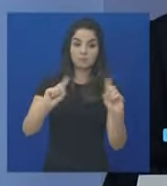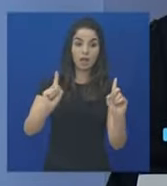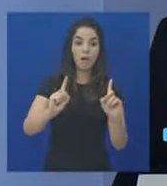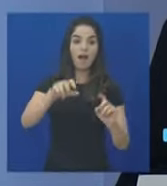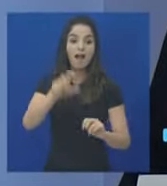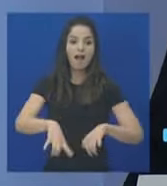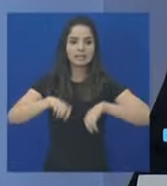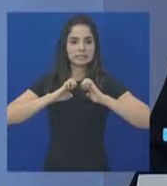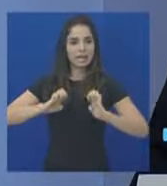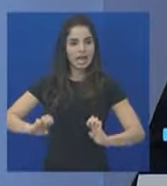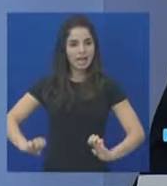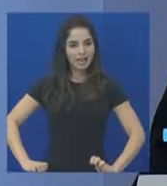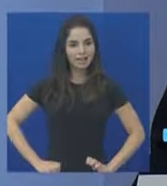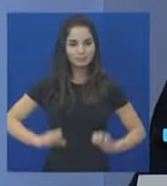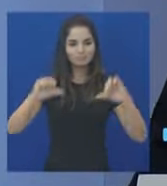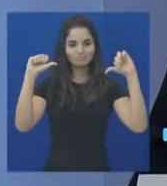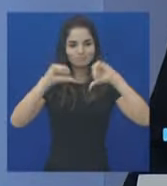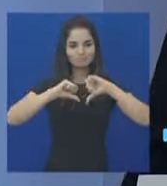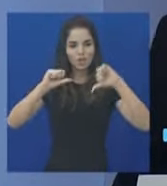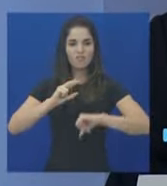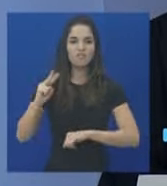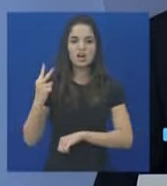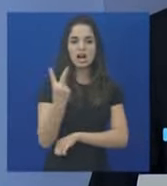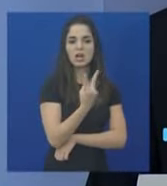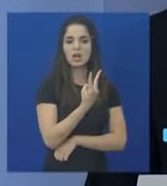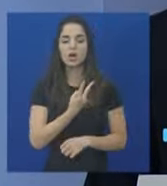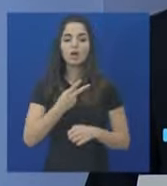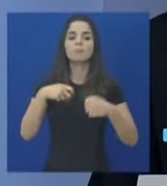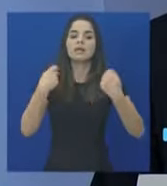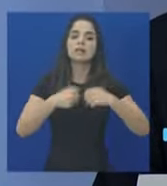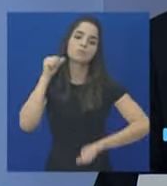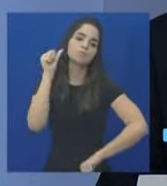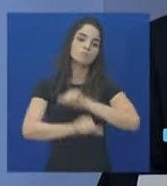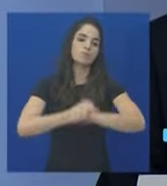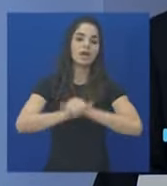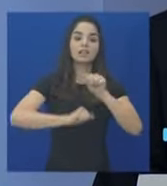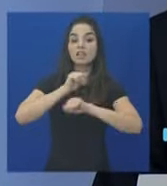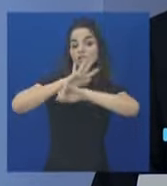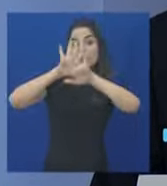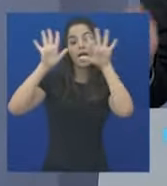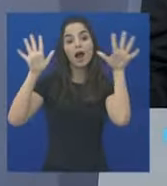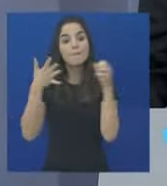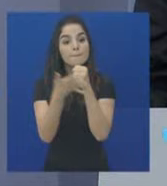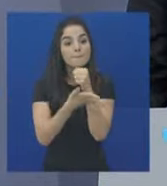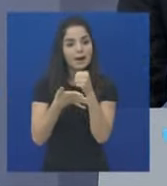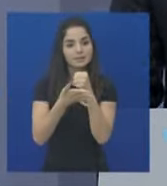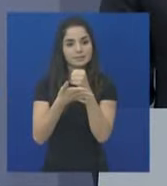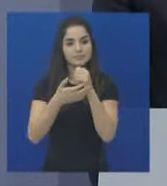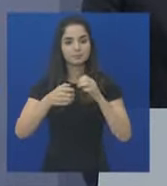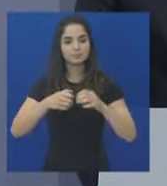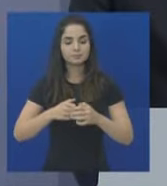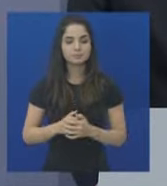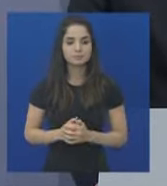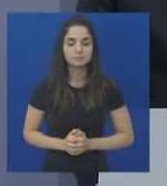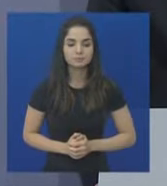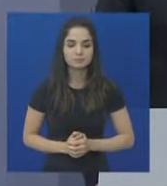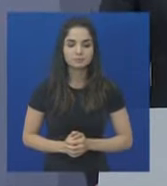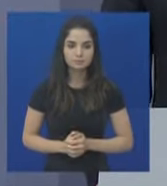é uma crise moral, é uma crise de valores. E para isso a transparência é fundamental. Obrigado, candidato.